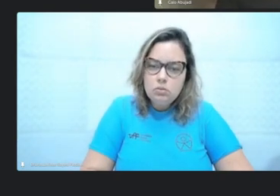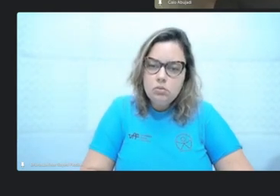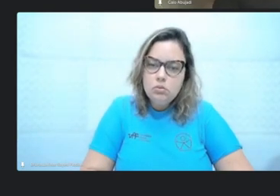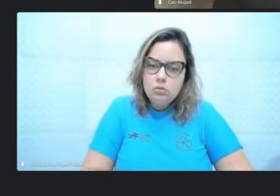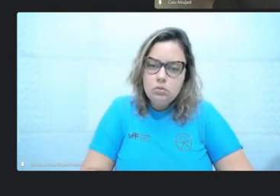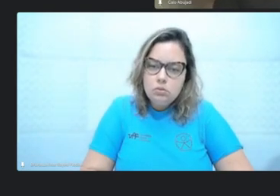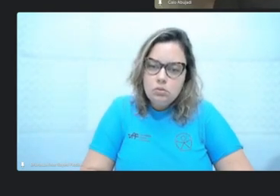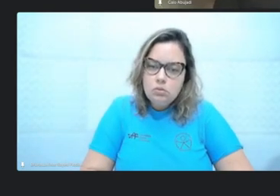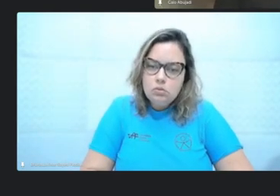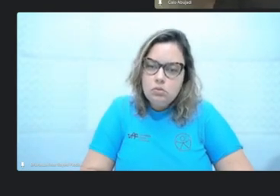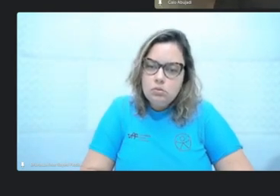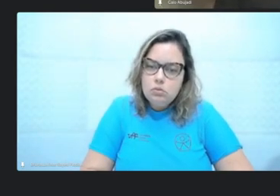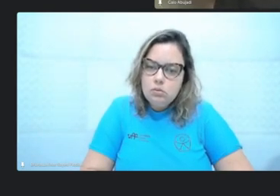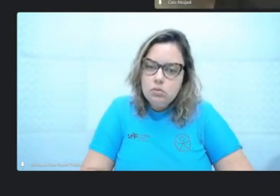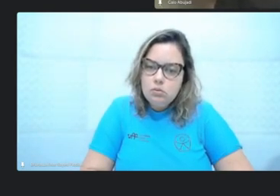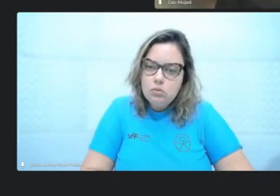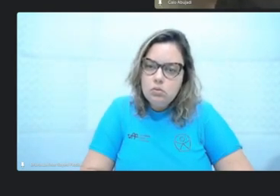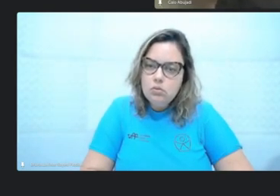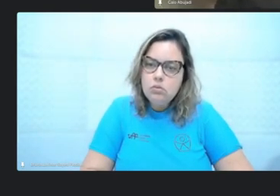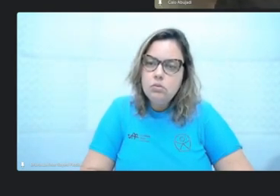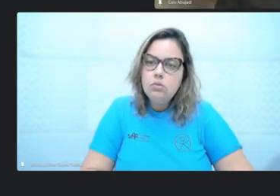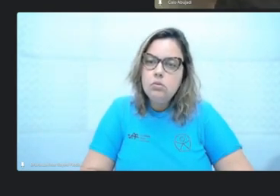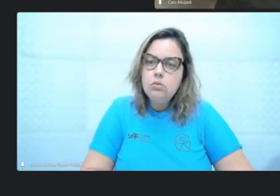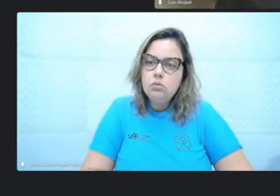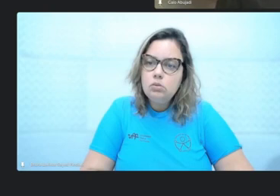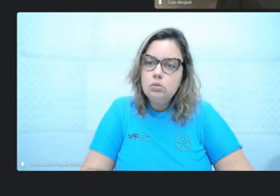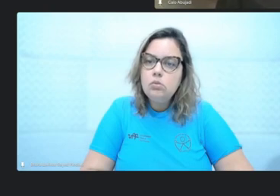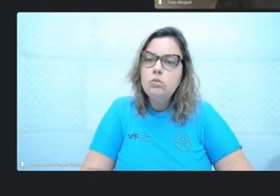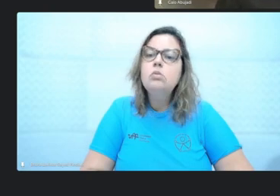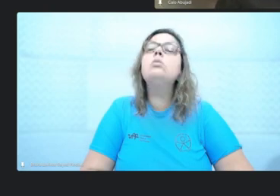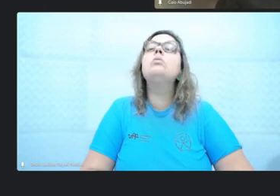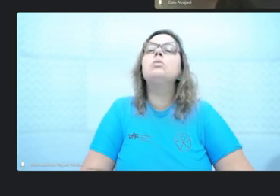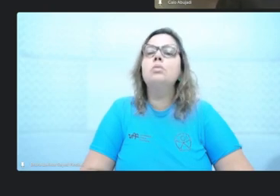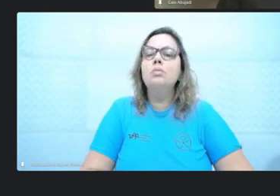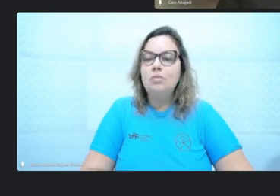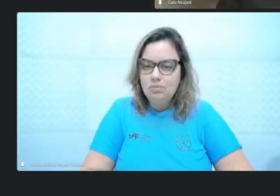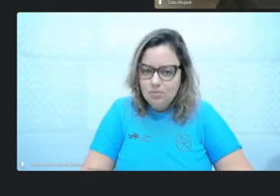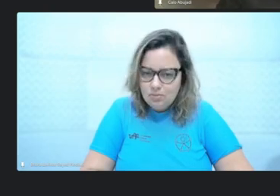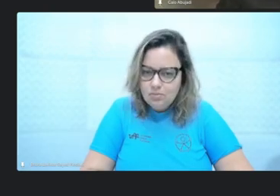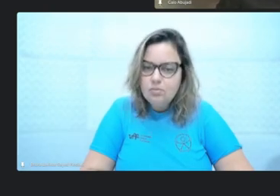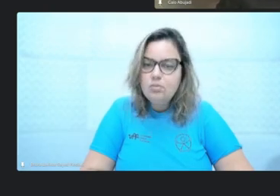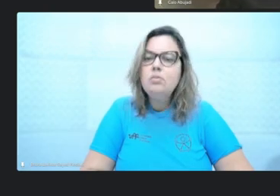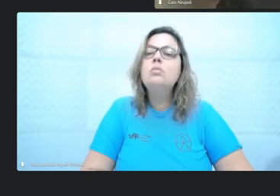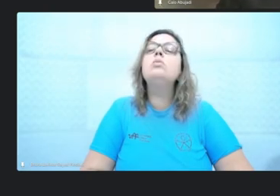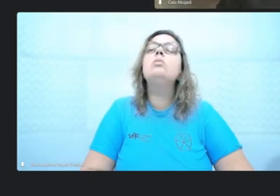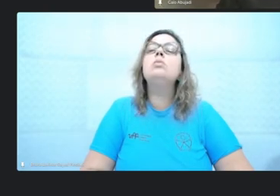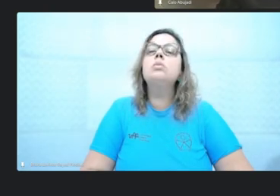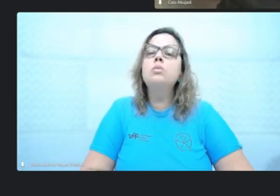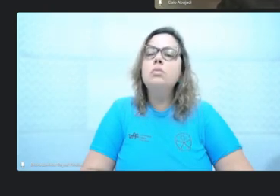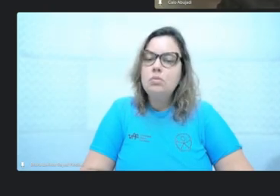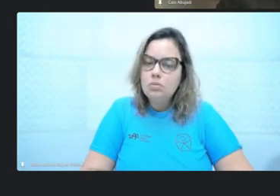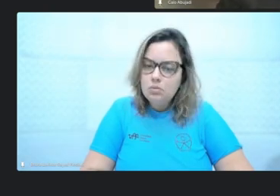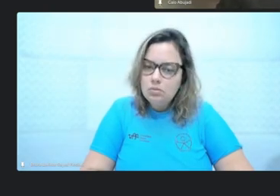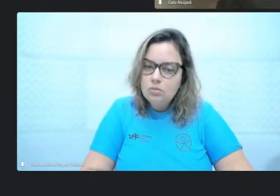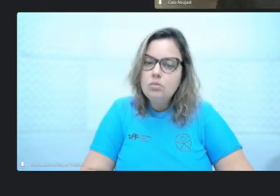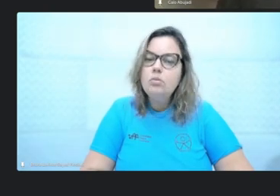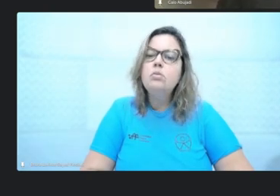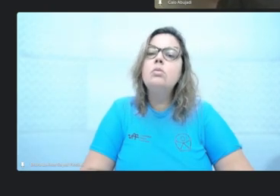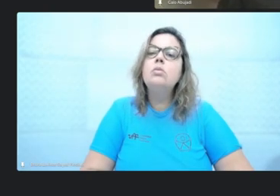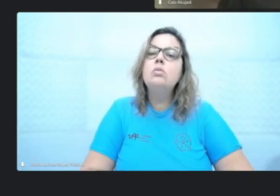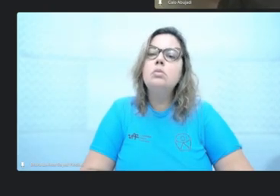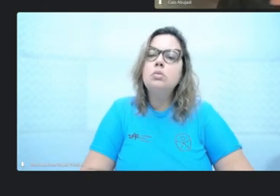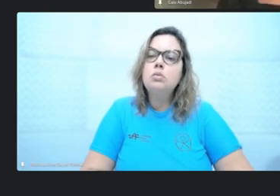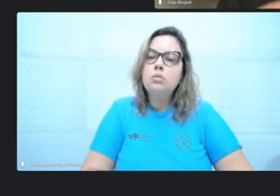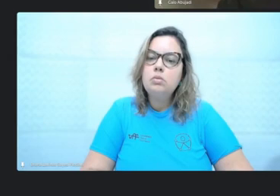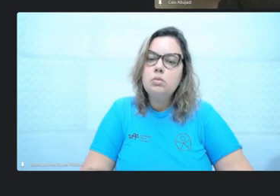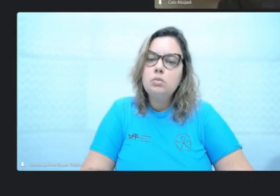Eu preciso ali de integração sensorial, eu preciso de piscina, eu preciso de música, eu preciso de arte, eu preciso dos pais.